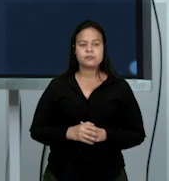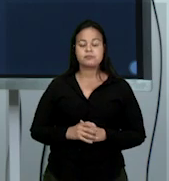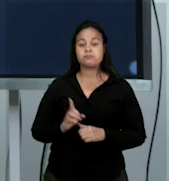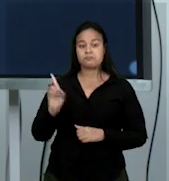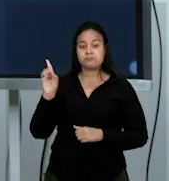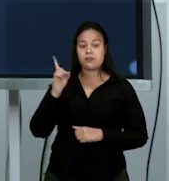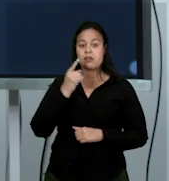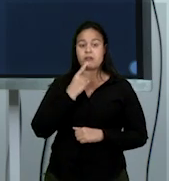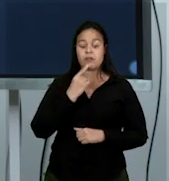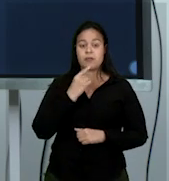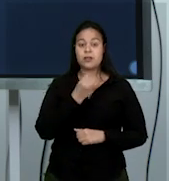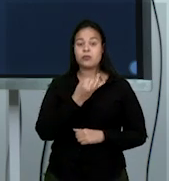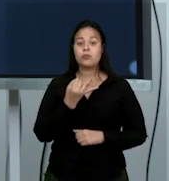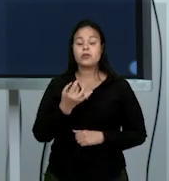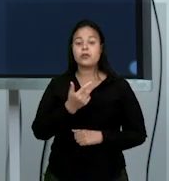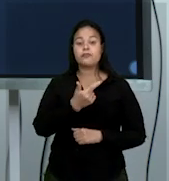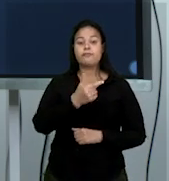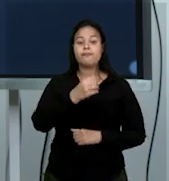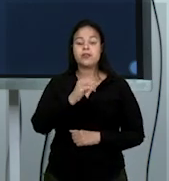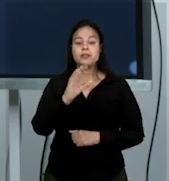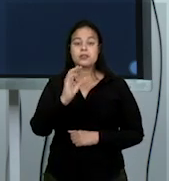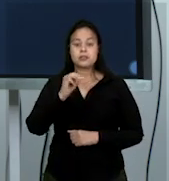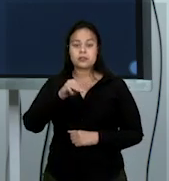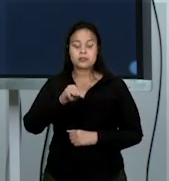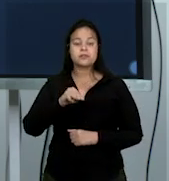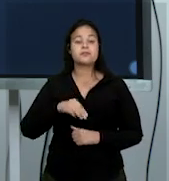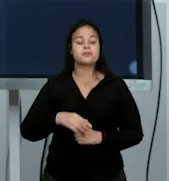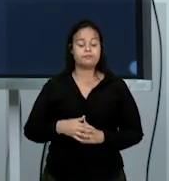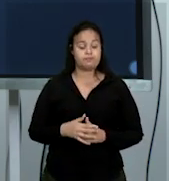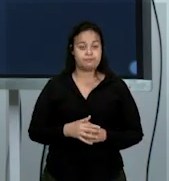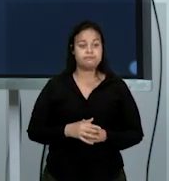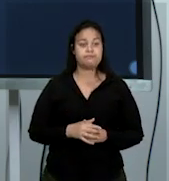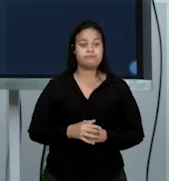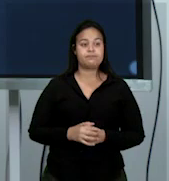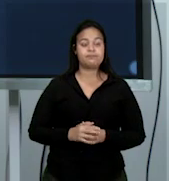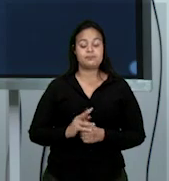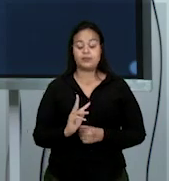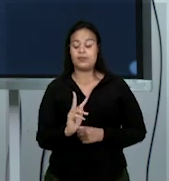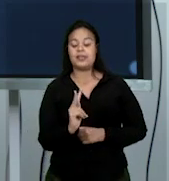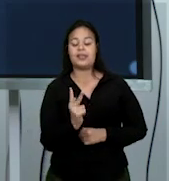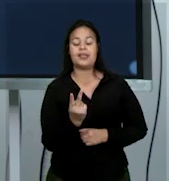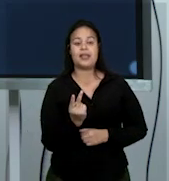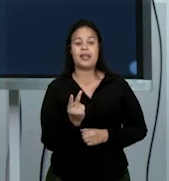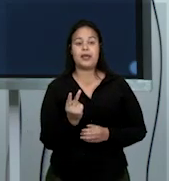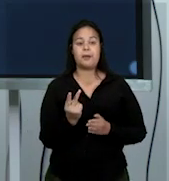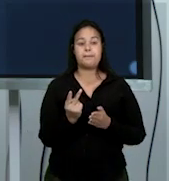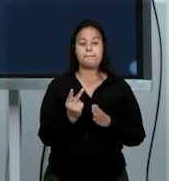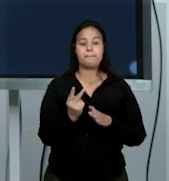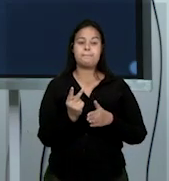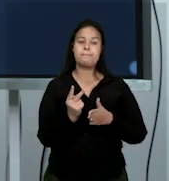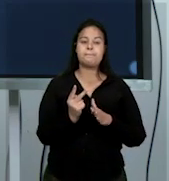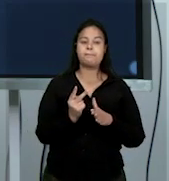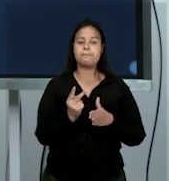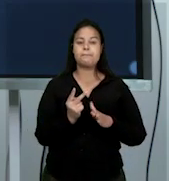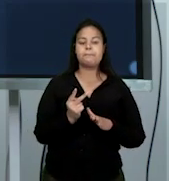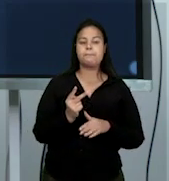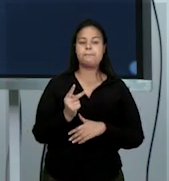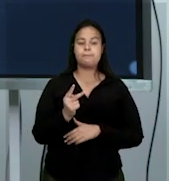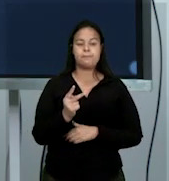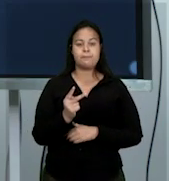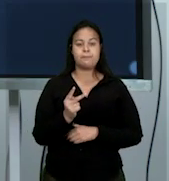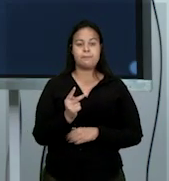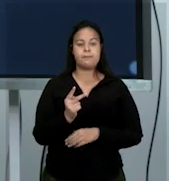BC, vale 20 centímetros. E H é o ponto médio, então eu sei que nesse lugar aqui